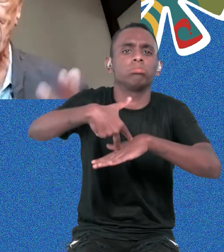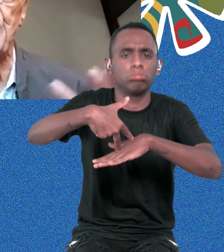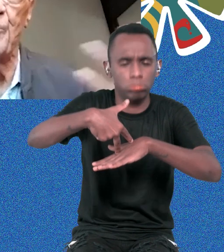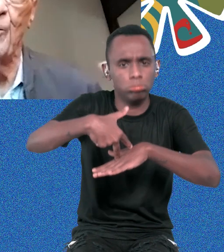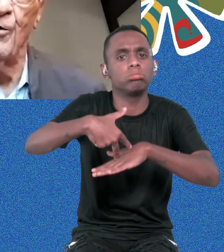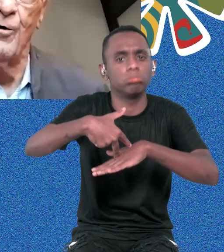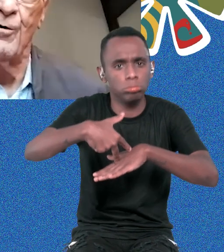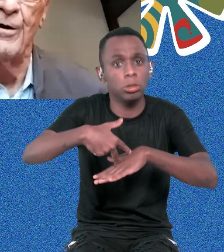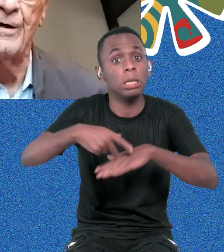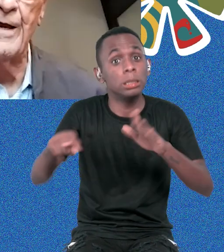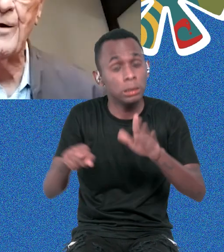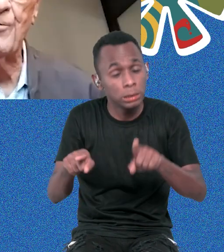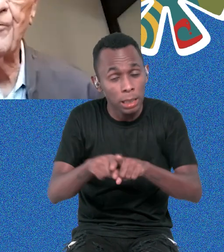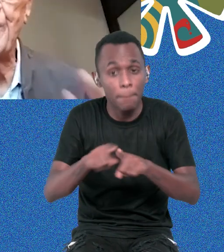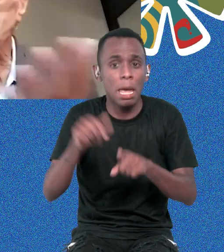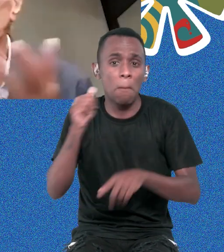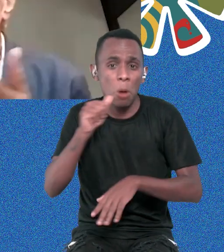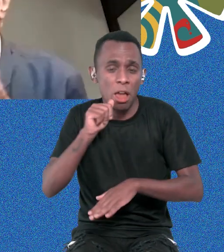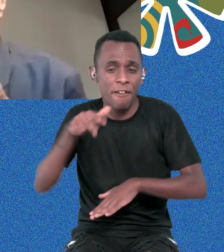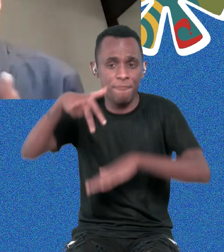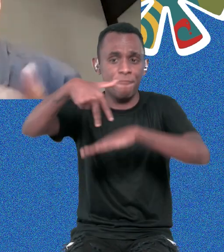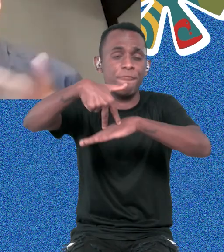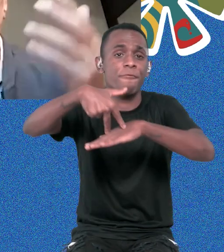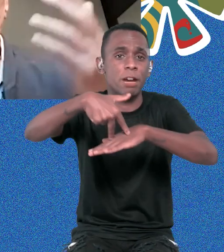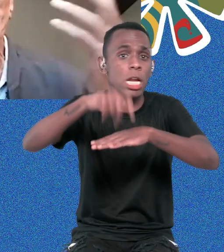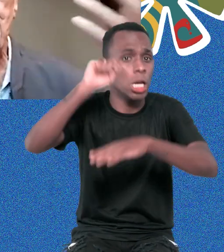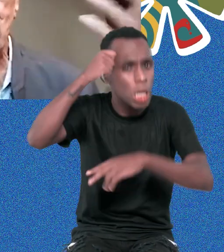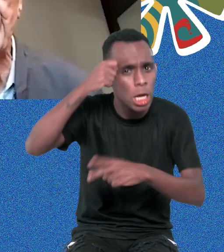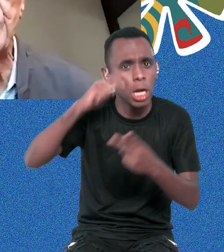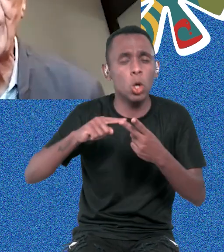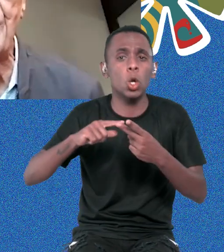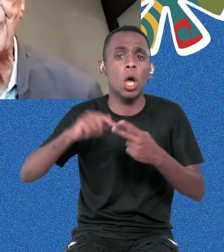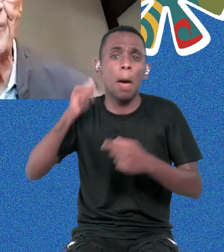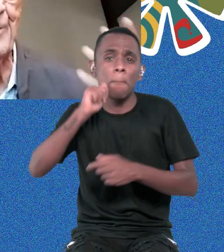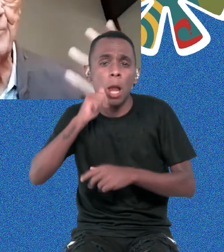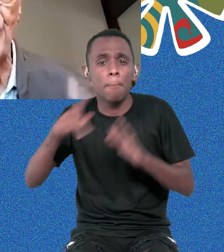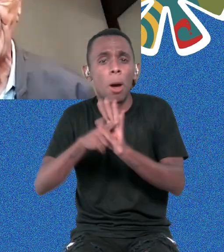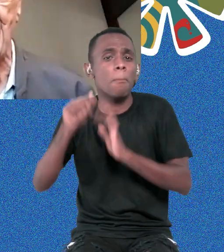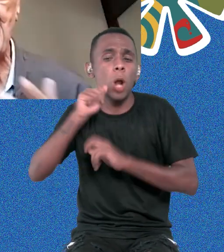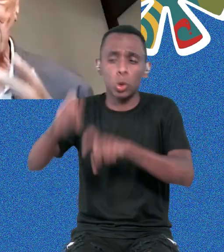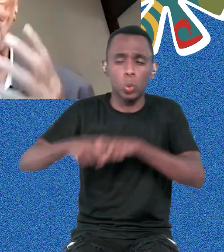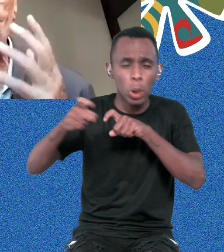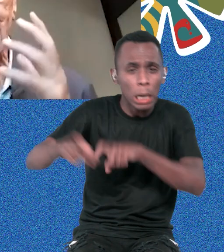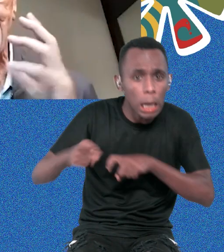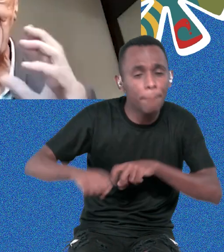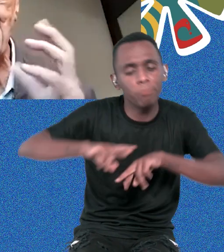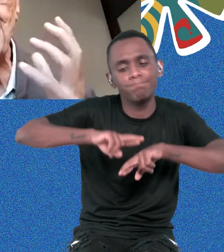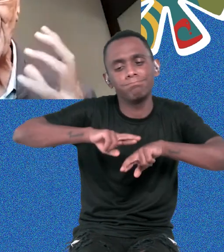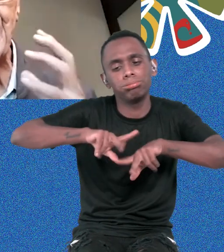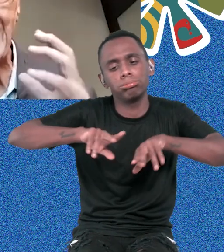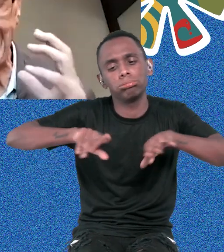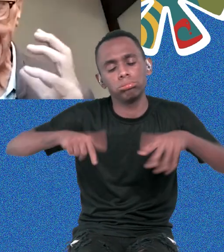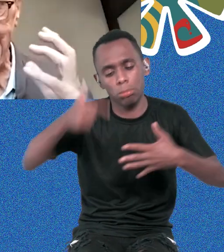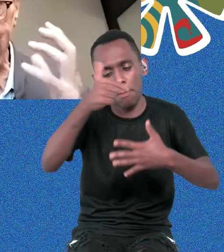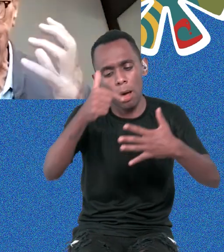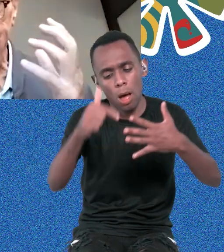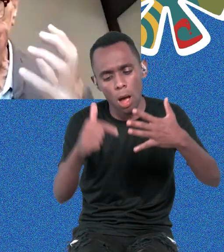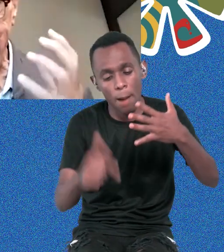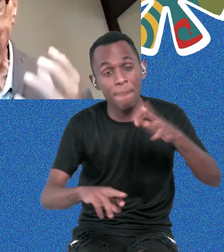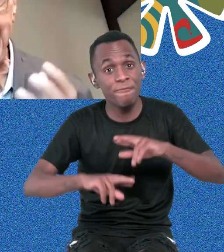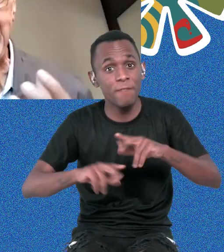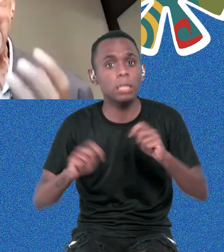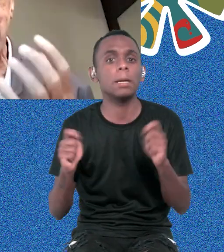e feminismo negro, feminismo branco, feminismo das mulheres do campo, feminismo... Ou seja, quando temos toda